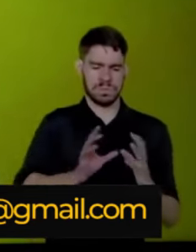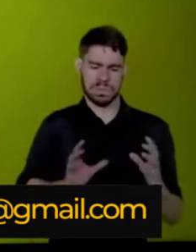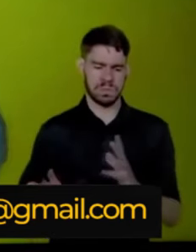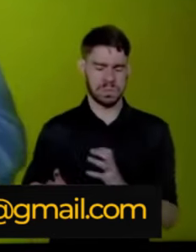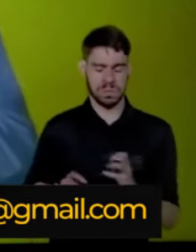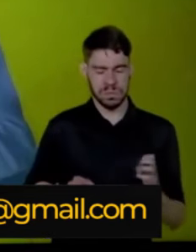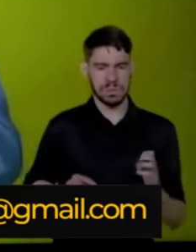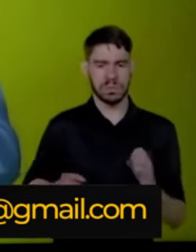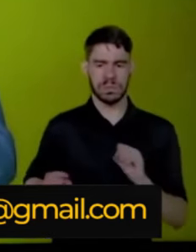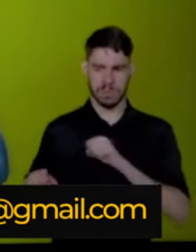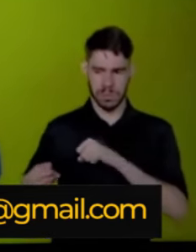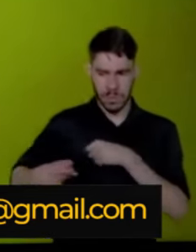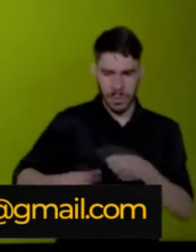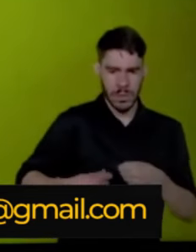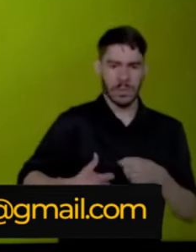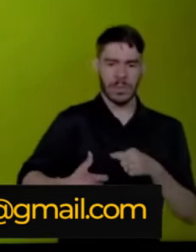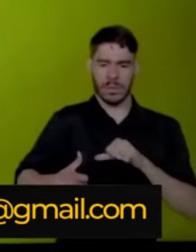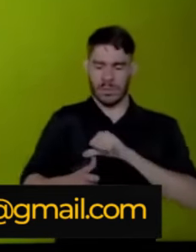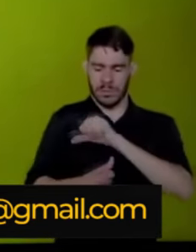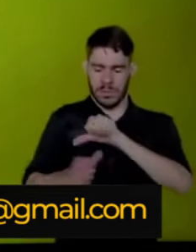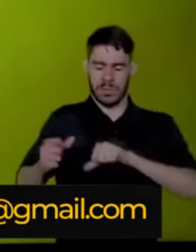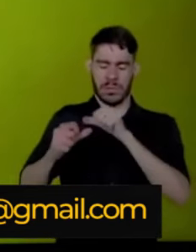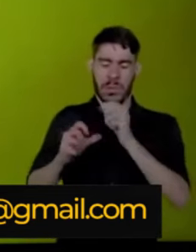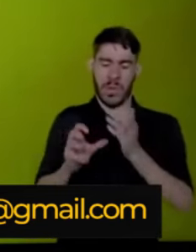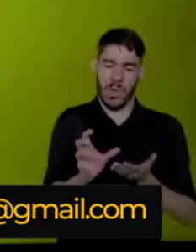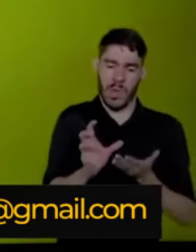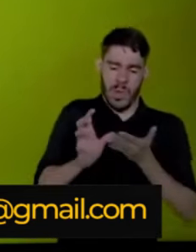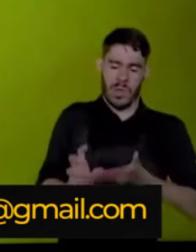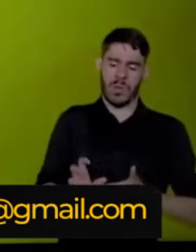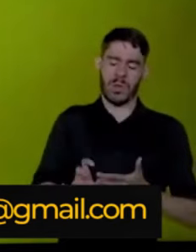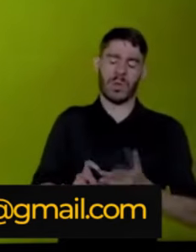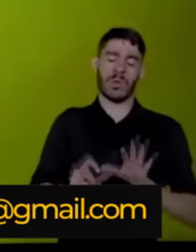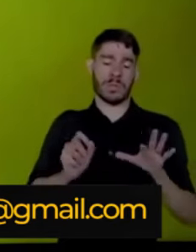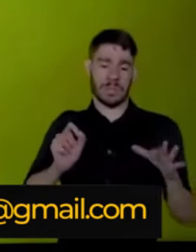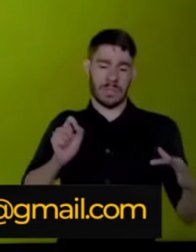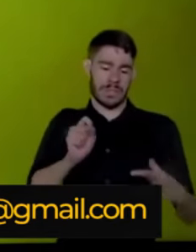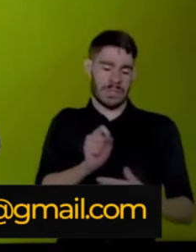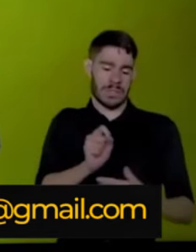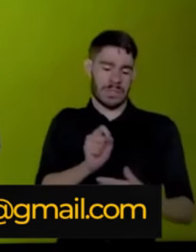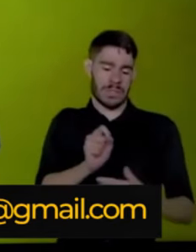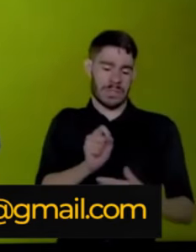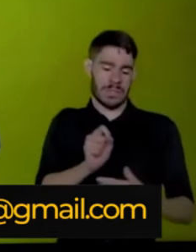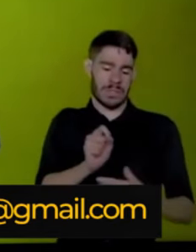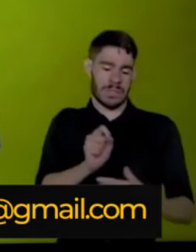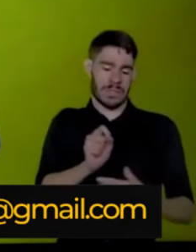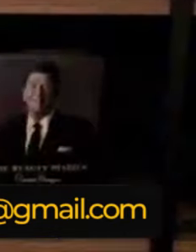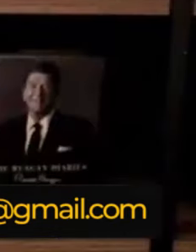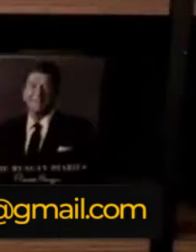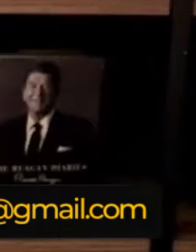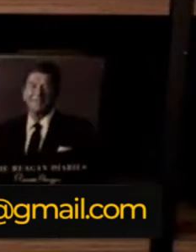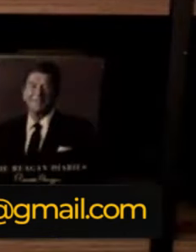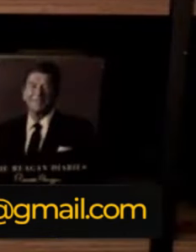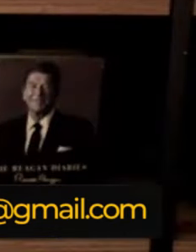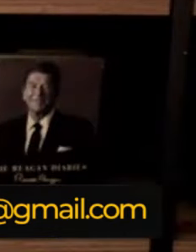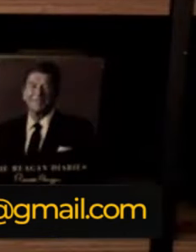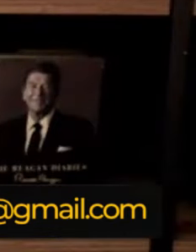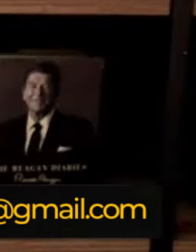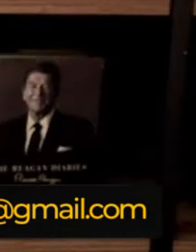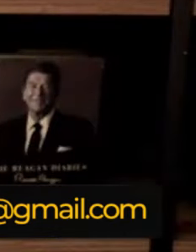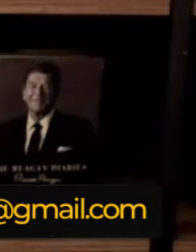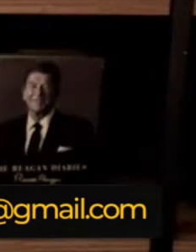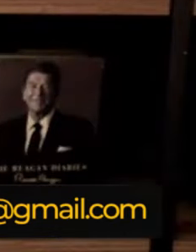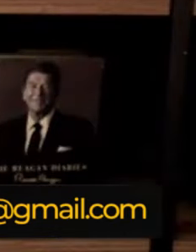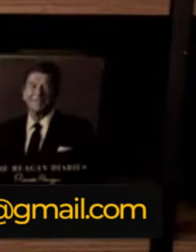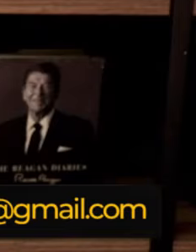para que a gente tenha uma reforma no Conselho de Segurança da ONU para que ô já valeu já falou muita merda já já